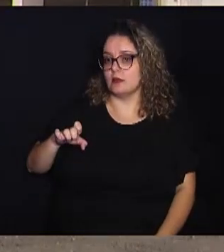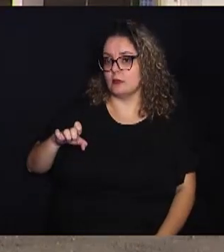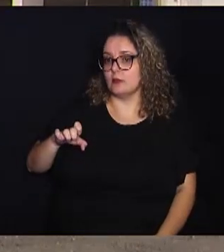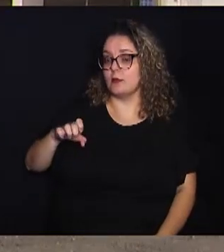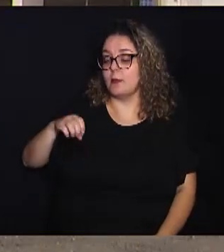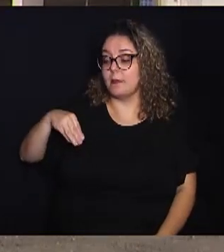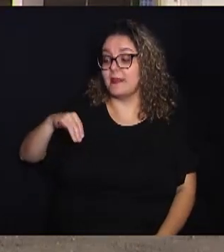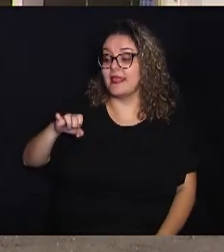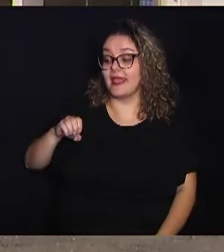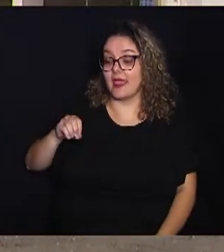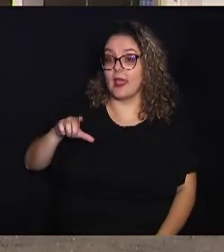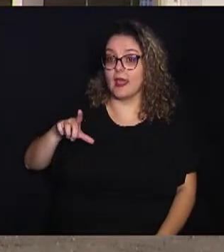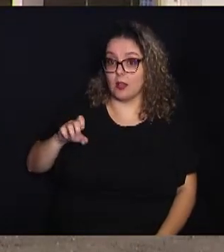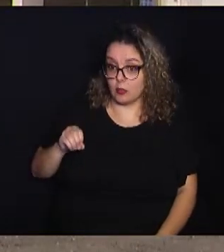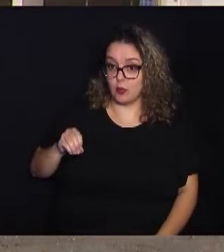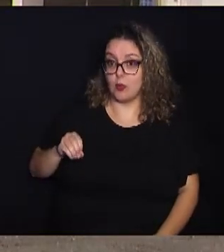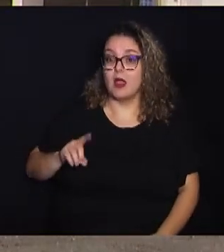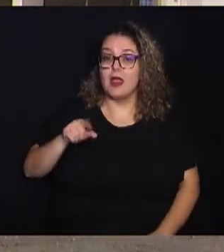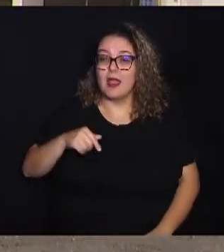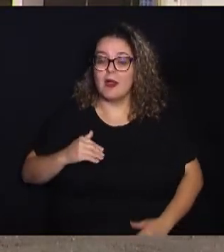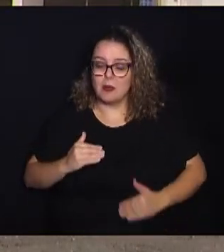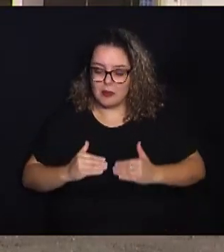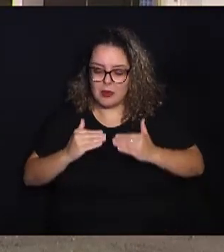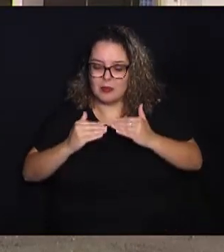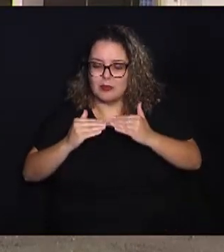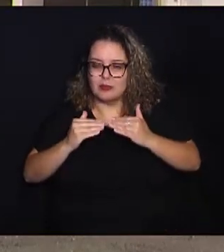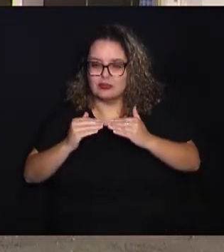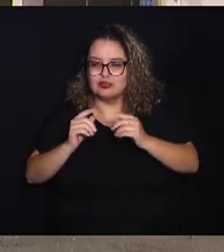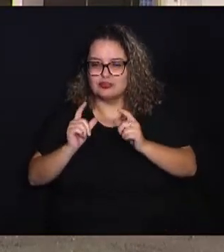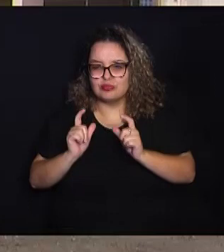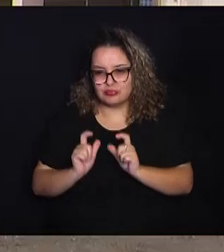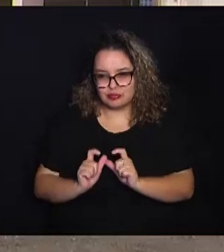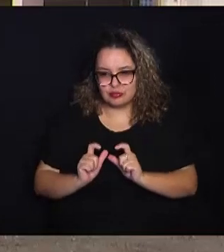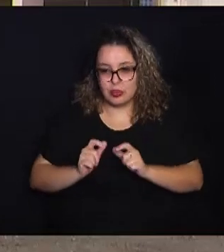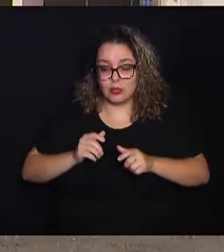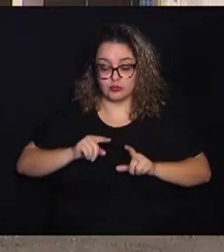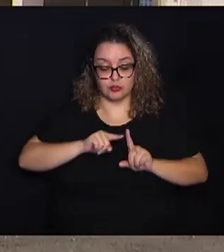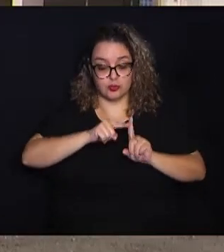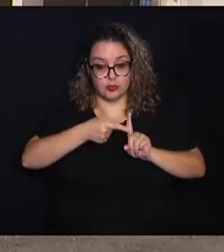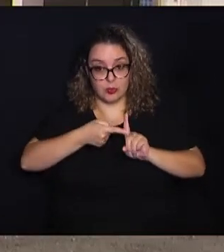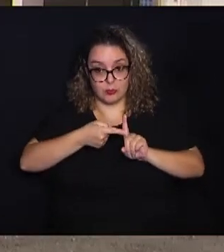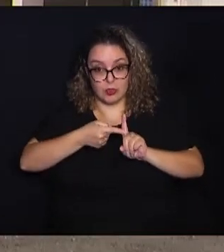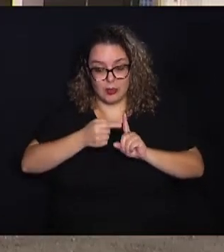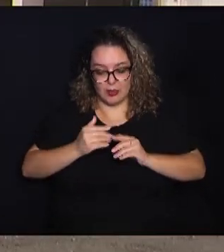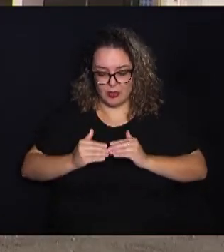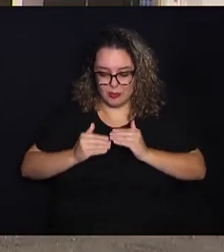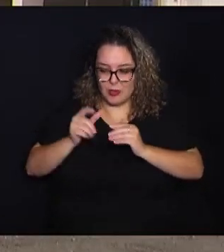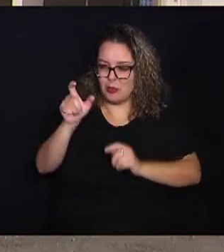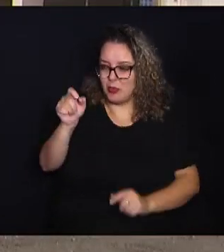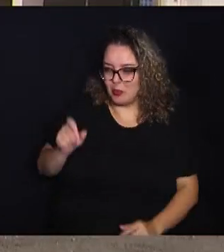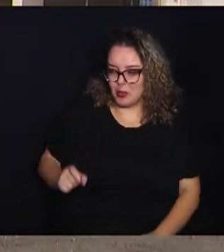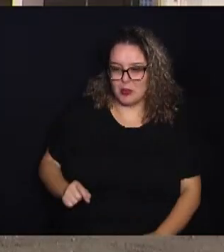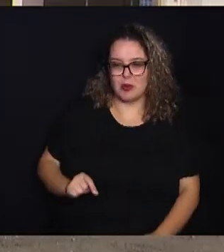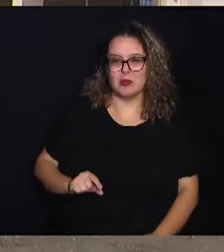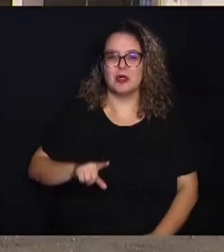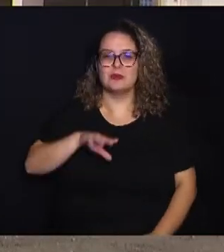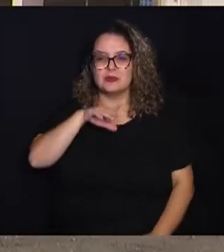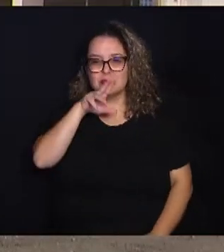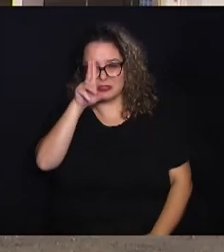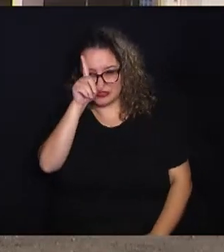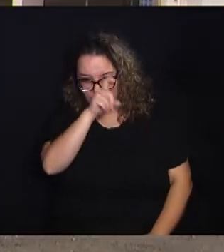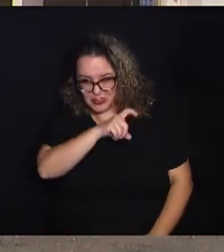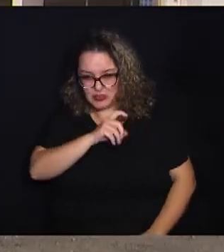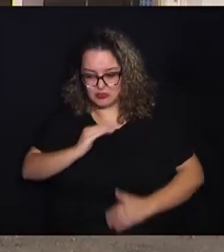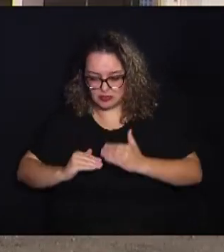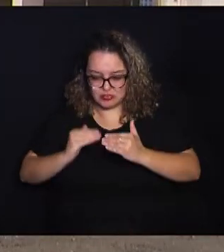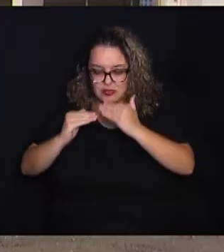uma má formação congênita da coluna vertebral do feto que ocorre ainda no início da gravidez. É um trabalho de conclusão de